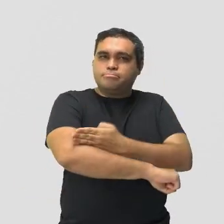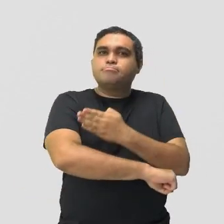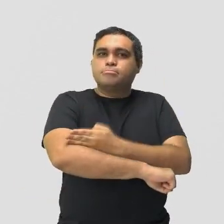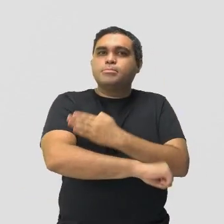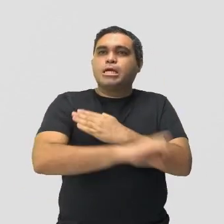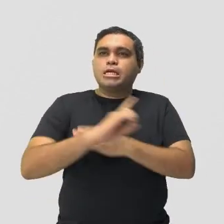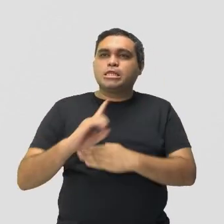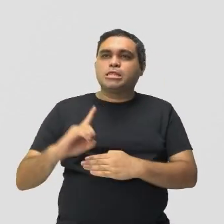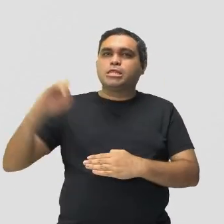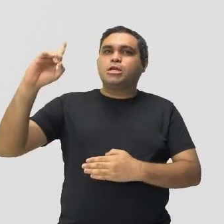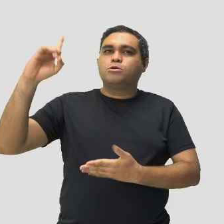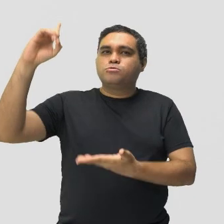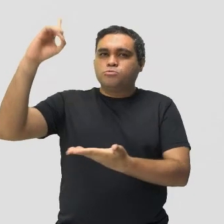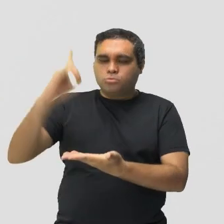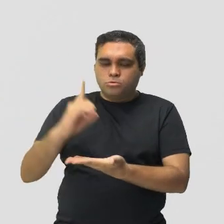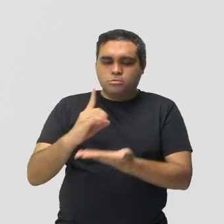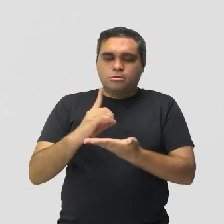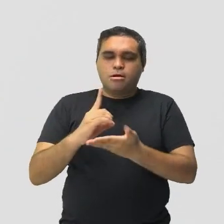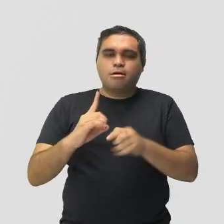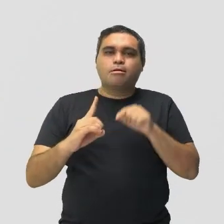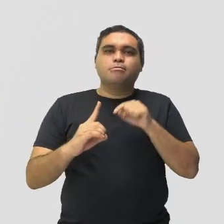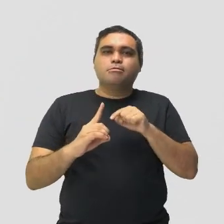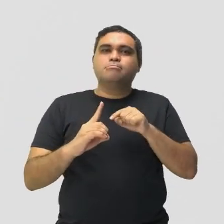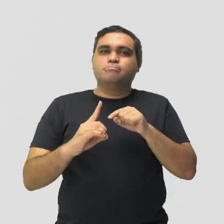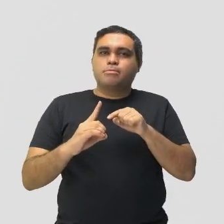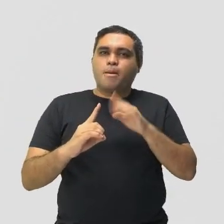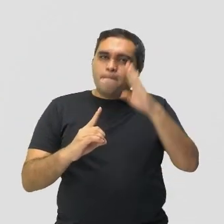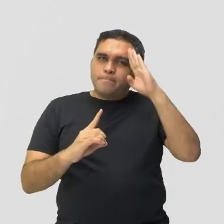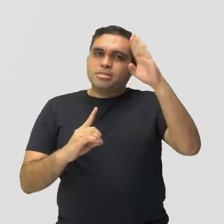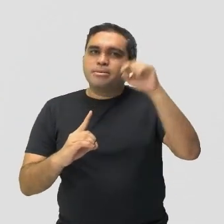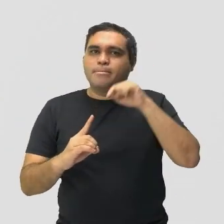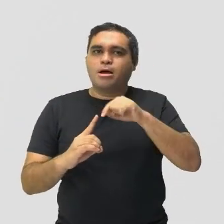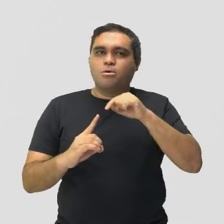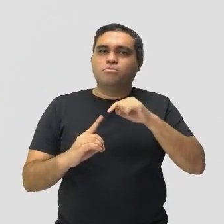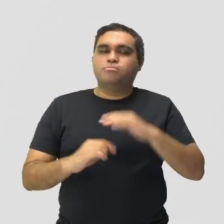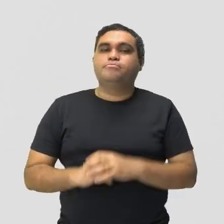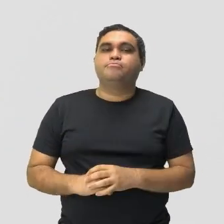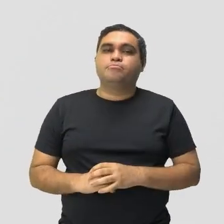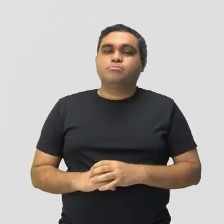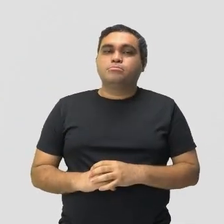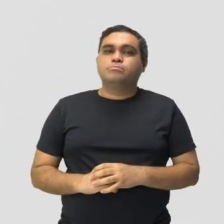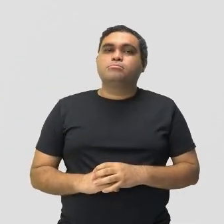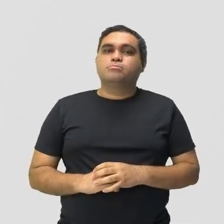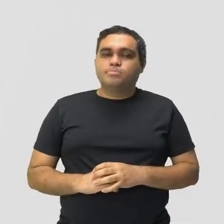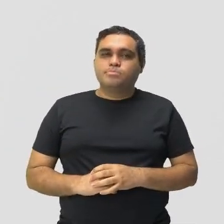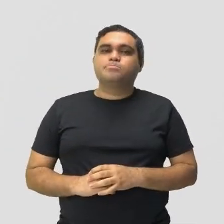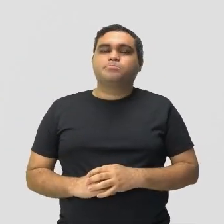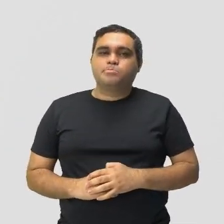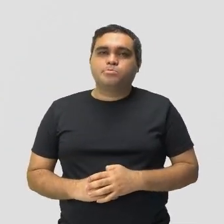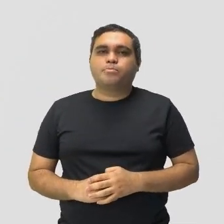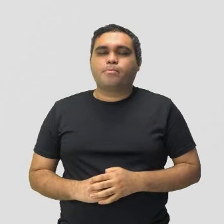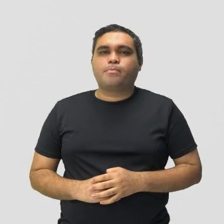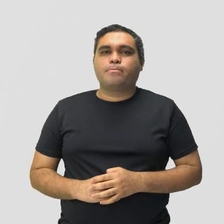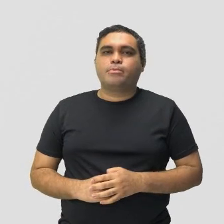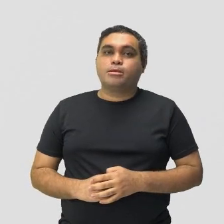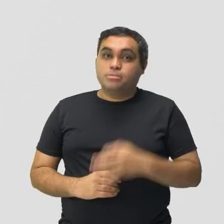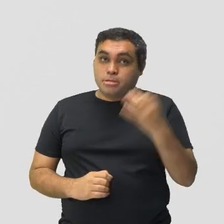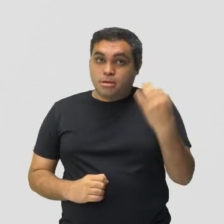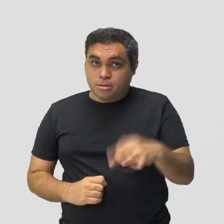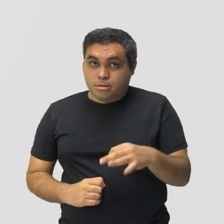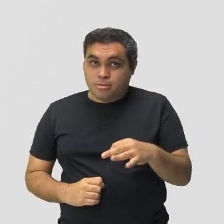teocêntrico, cuja base estava centrada na ideia de Deus. Não é